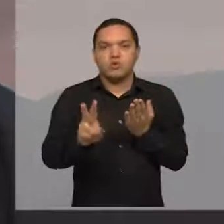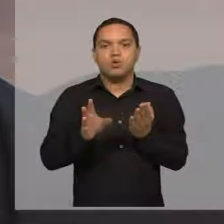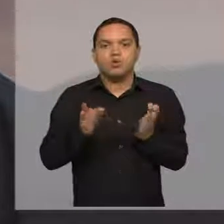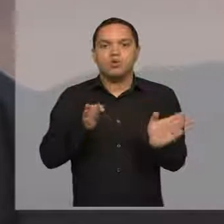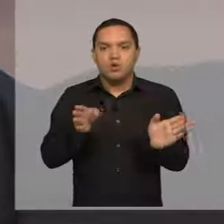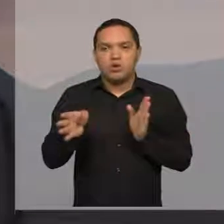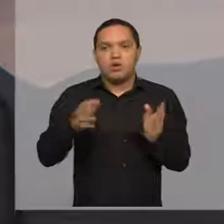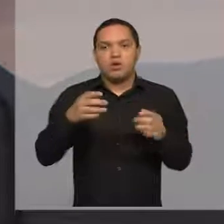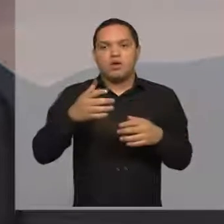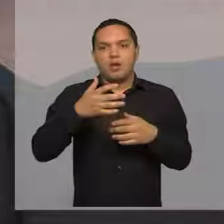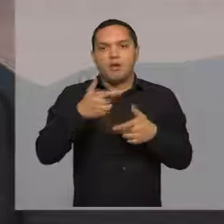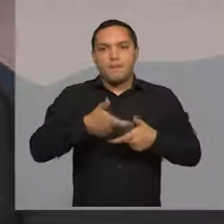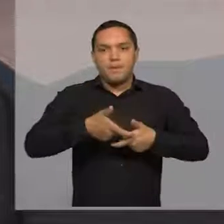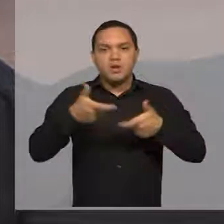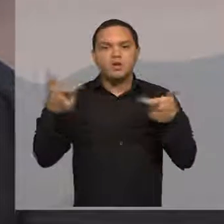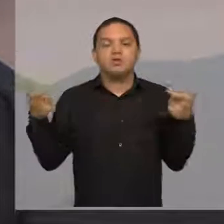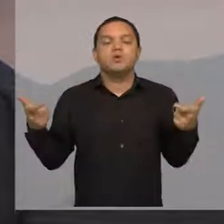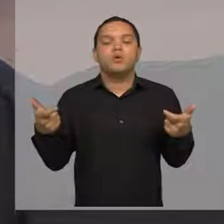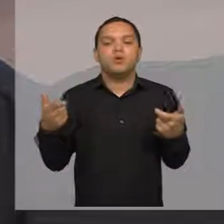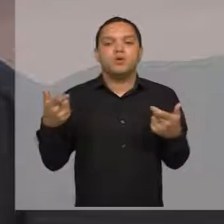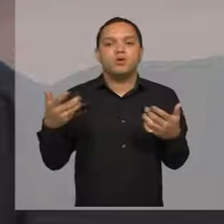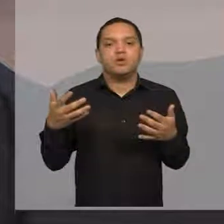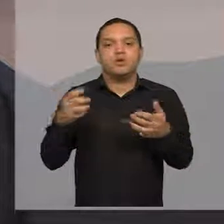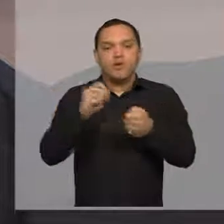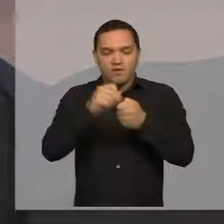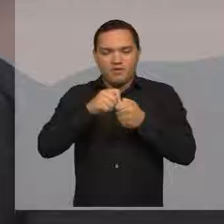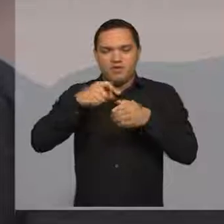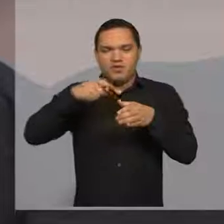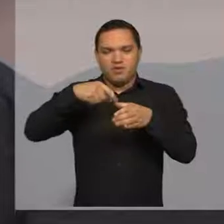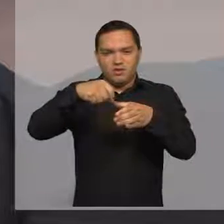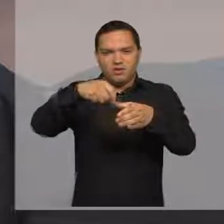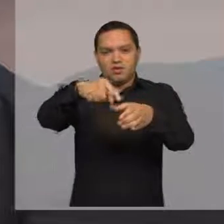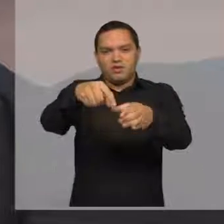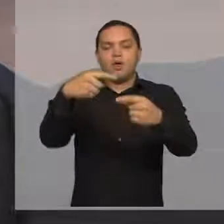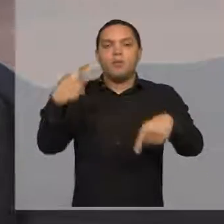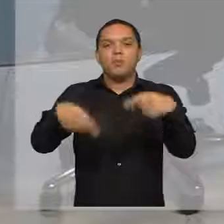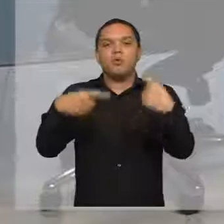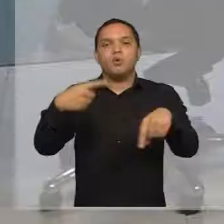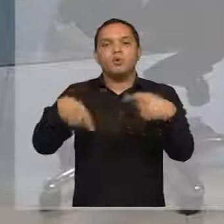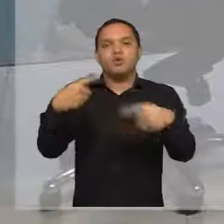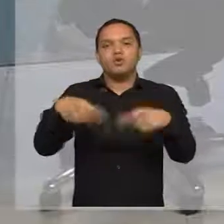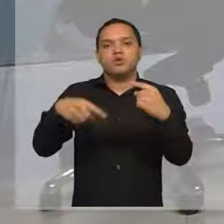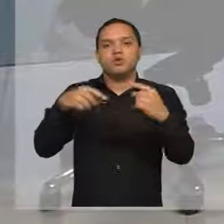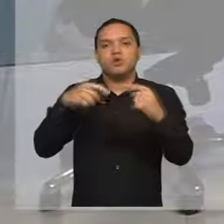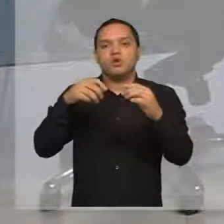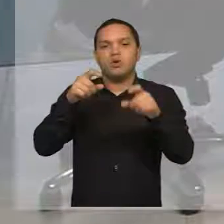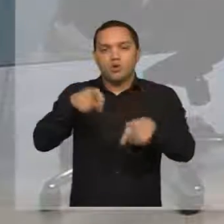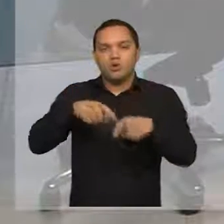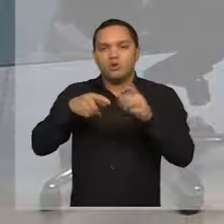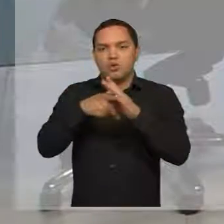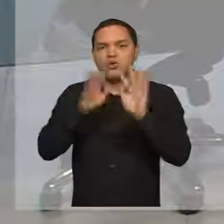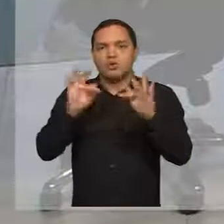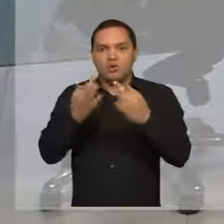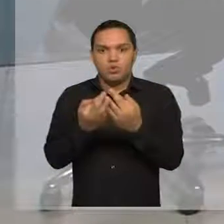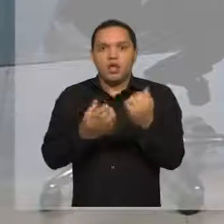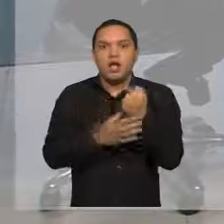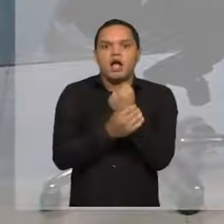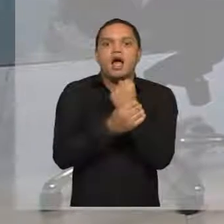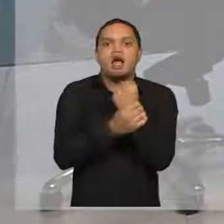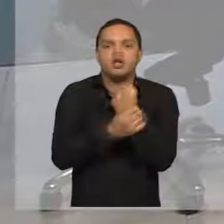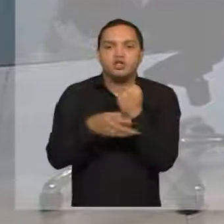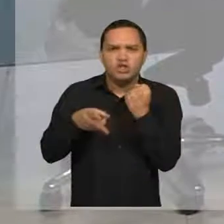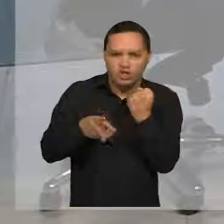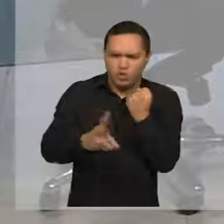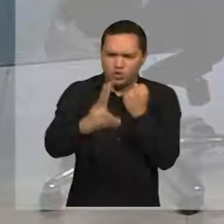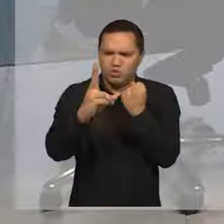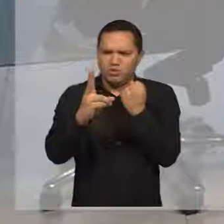a milhões de pequenos produtores à política de agricultura familiar. Isso é aquela questão... Garantir a continuidade, quer dizer, algo que